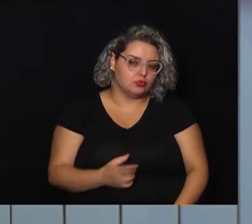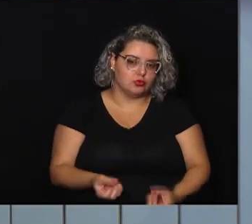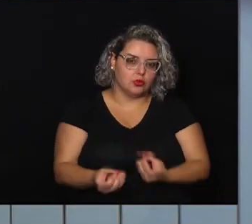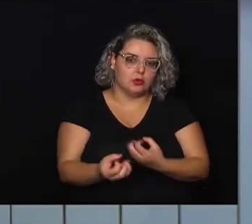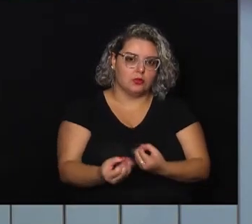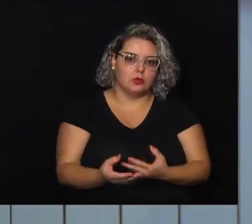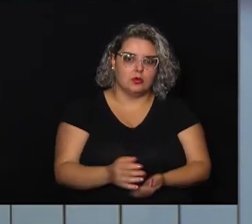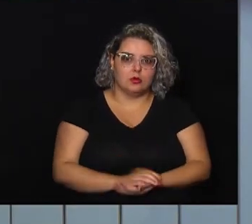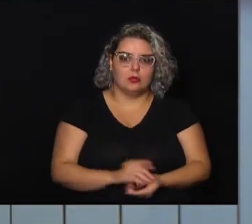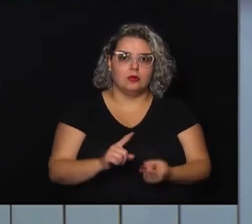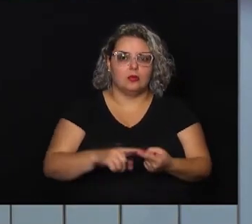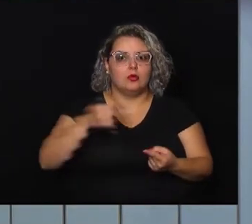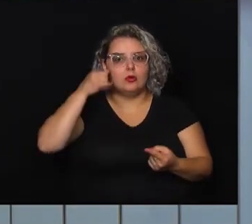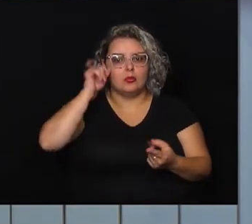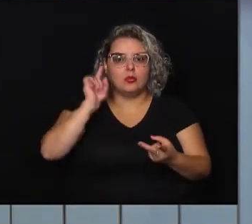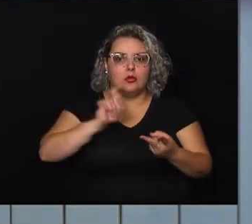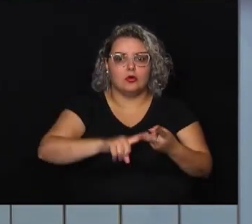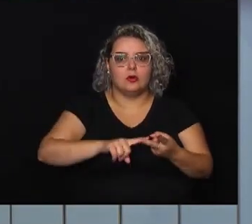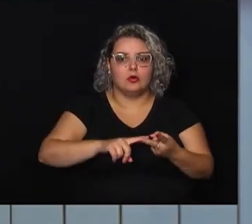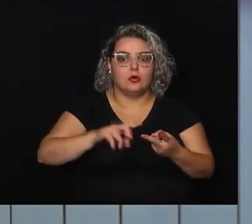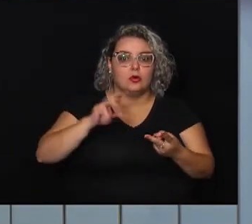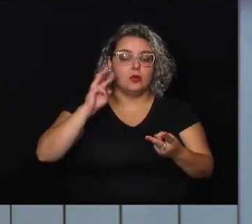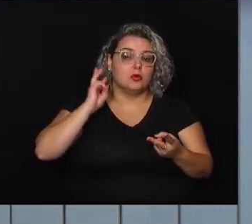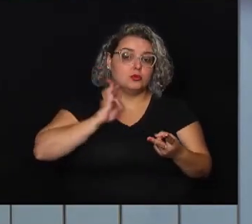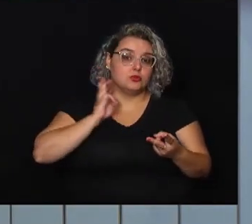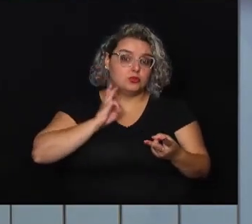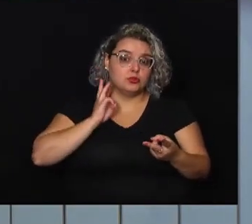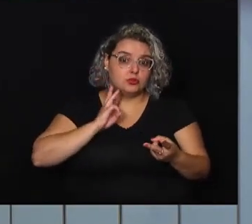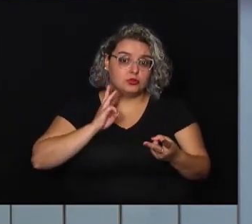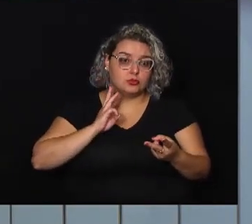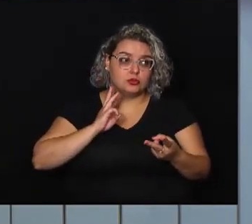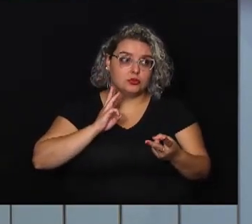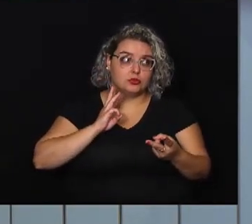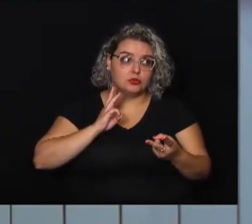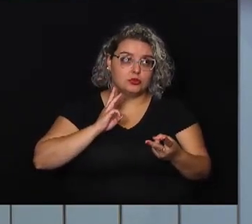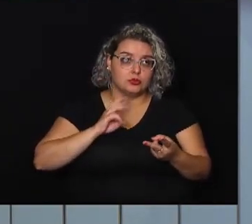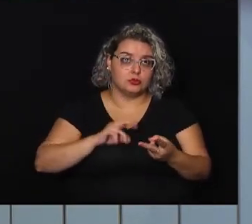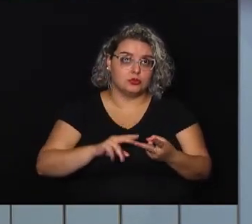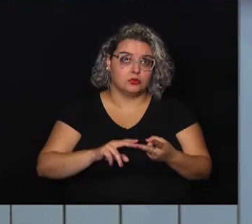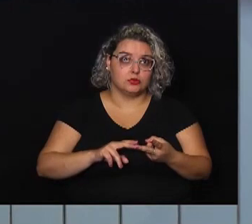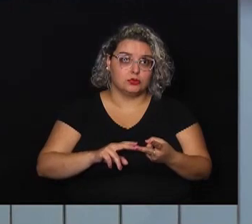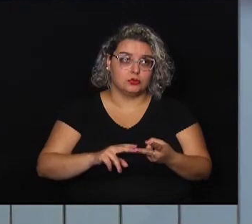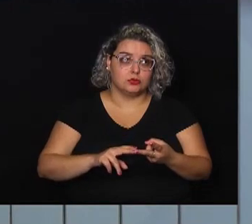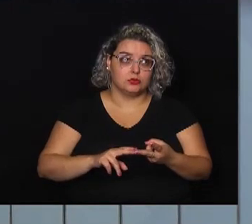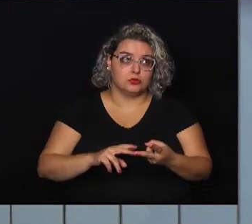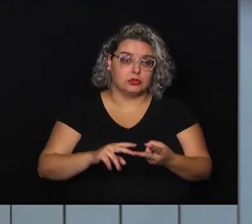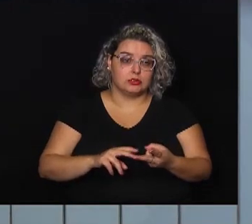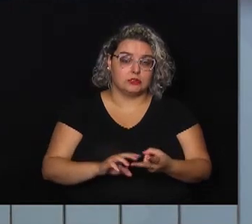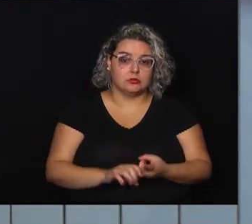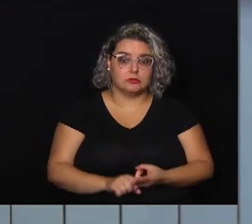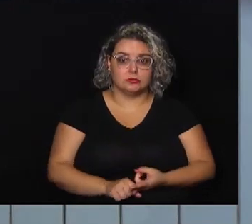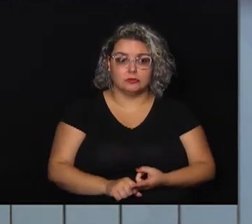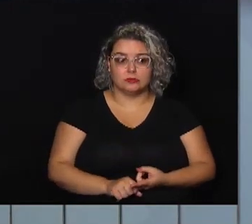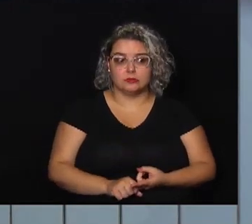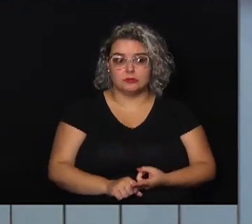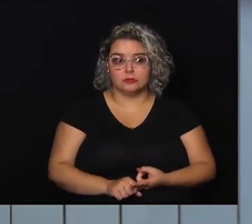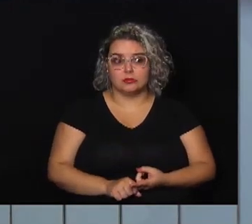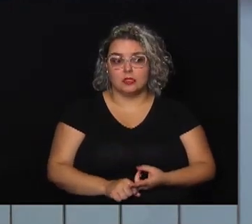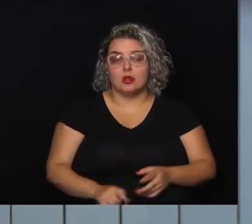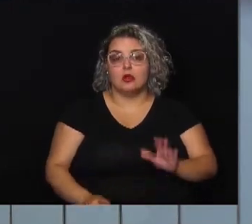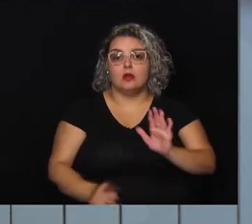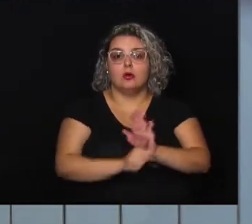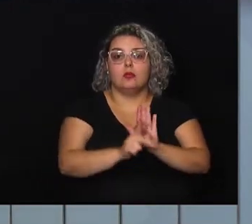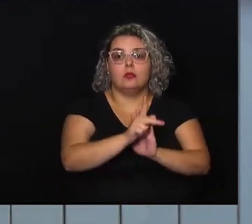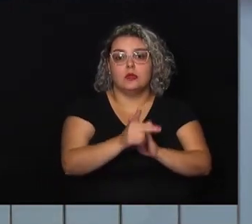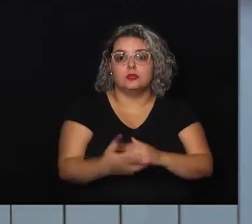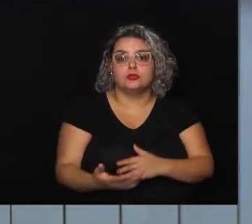vereadores Paulo Búfalo, Cecílio Santos, protocolou um projeto procurando criar um plano de combate e enfrentamento às enchentes. A